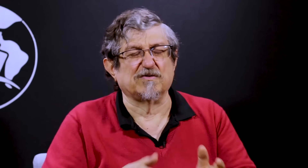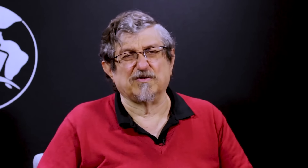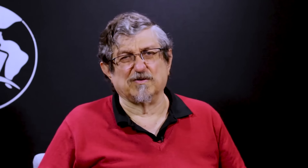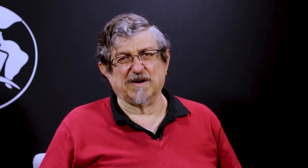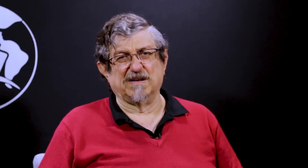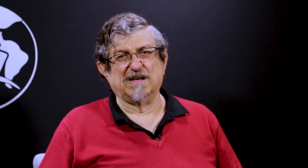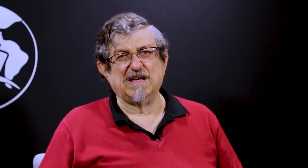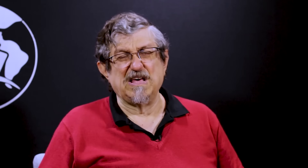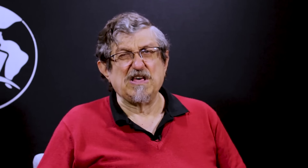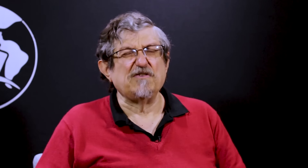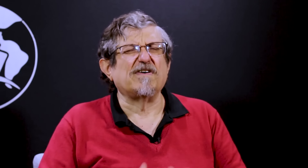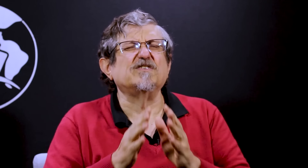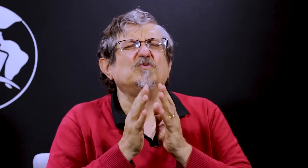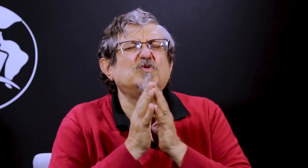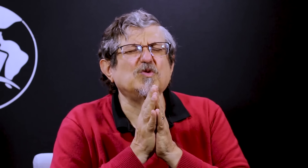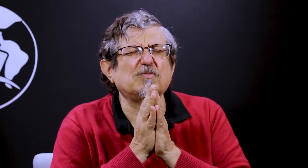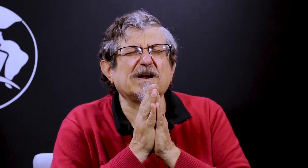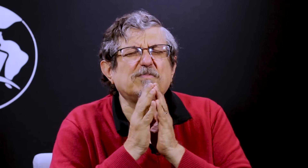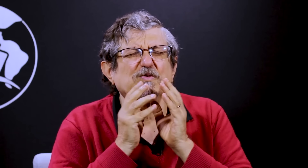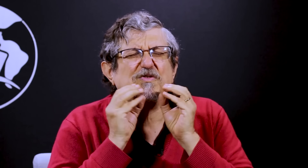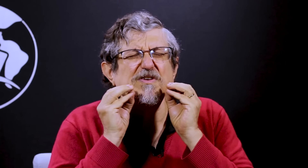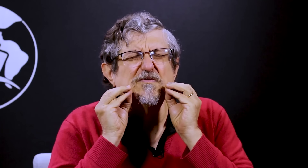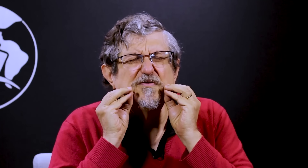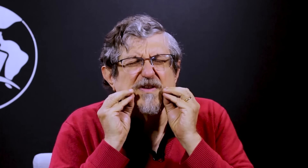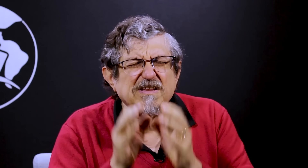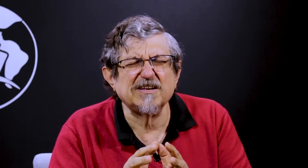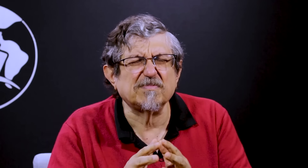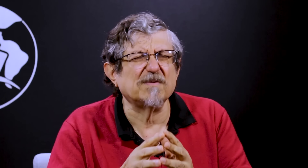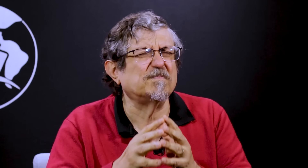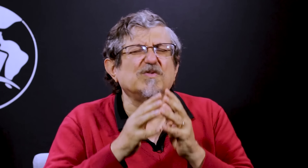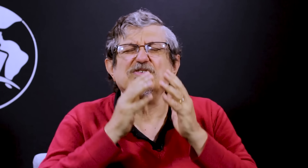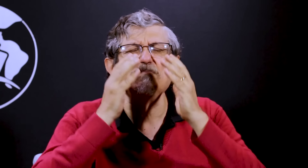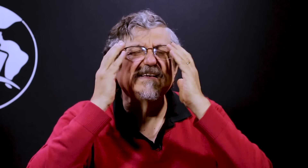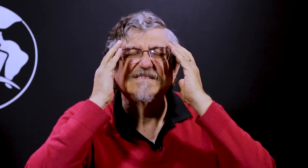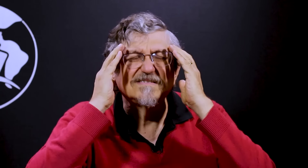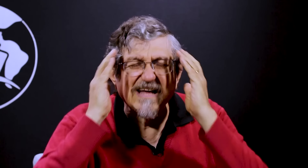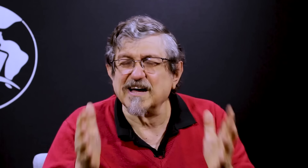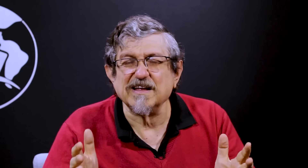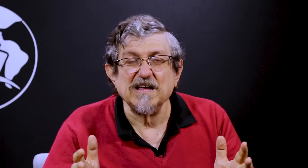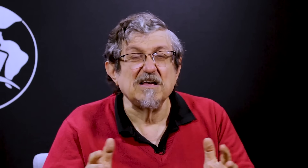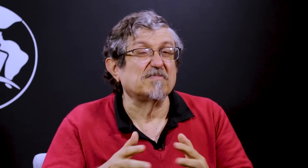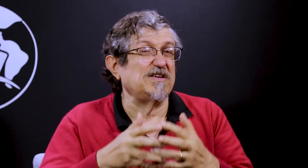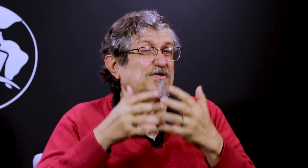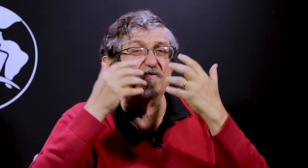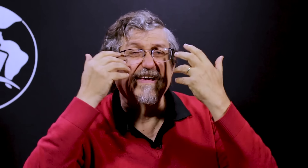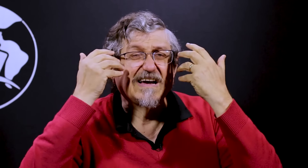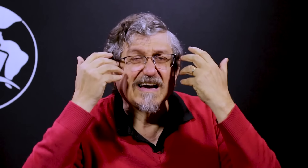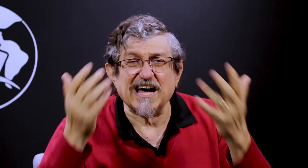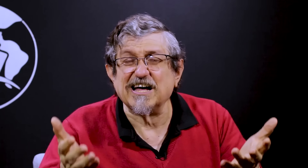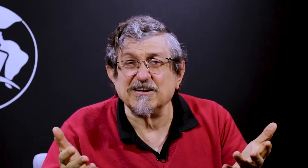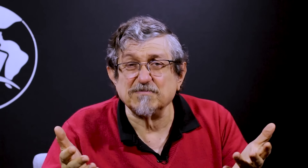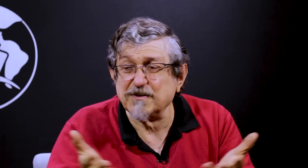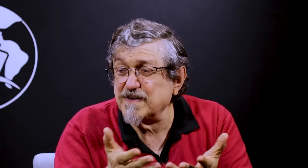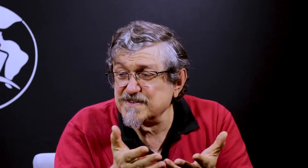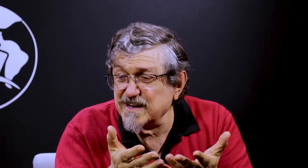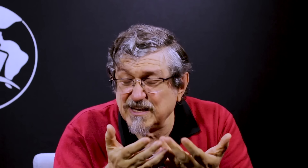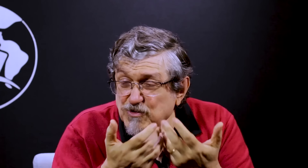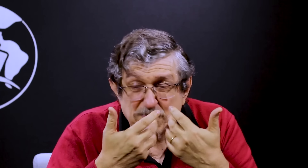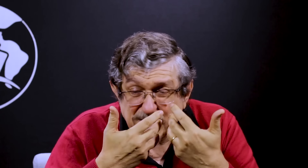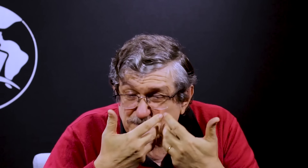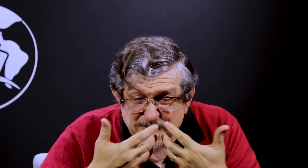e na sua história e Façam tudo para produzir vida para produzir bem-estar para edificar para